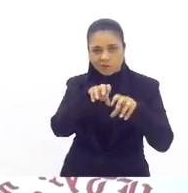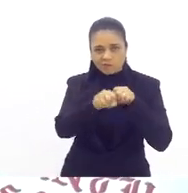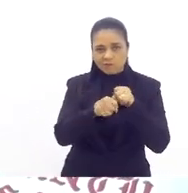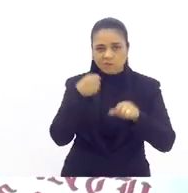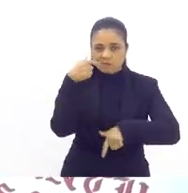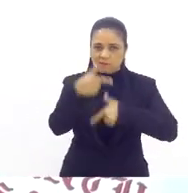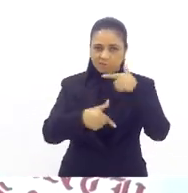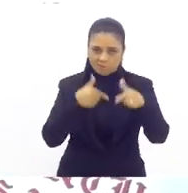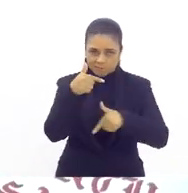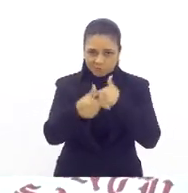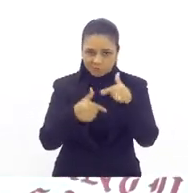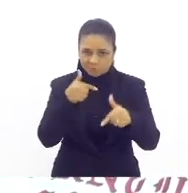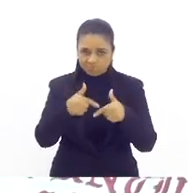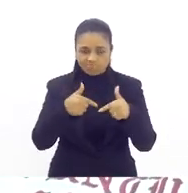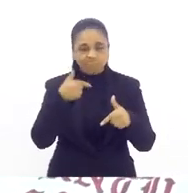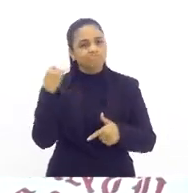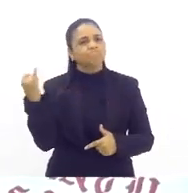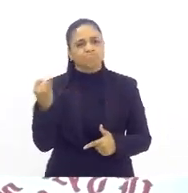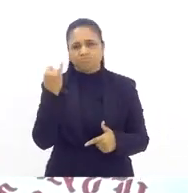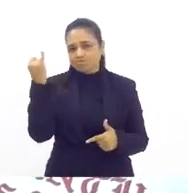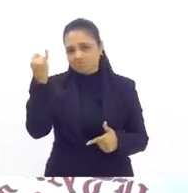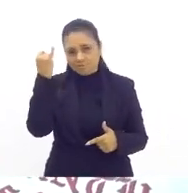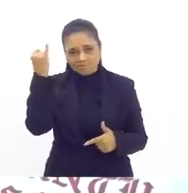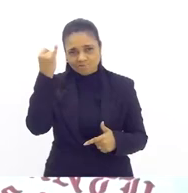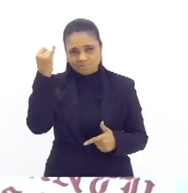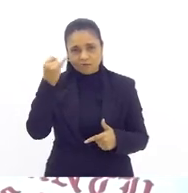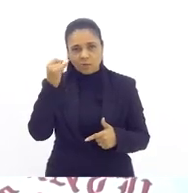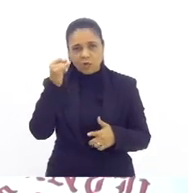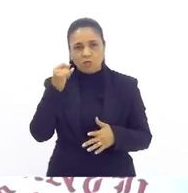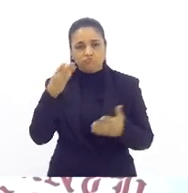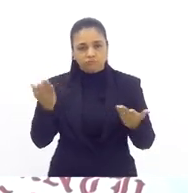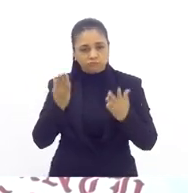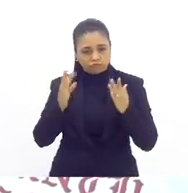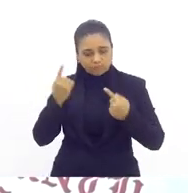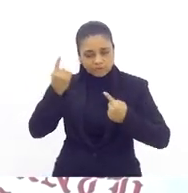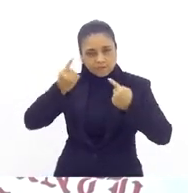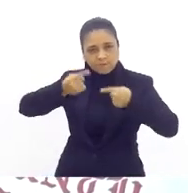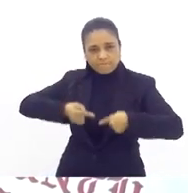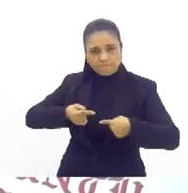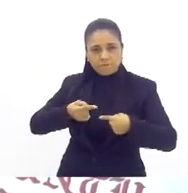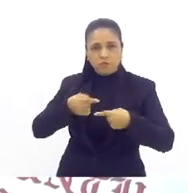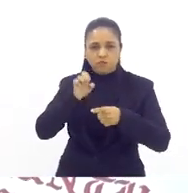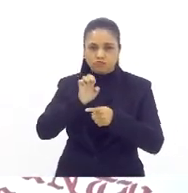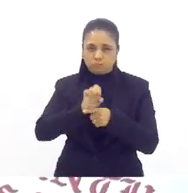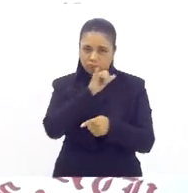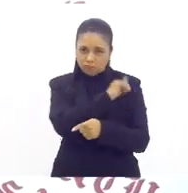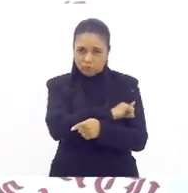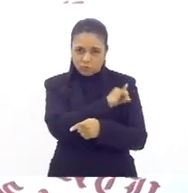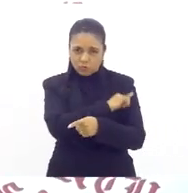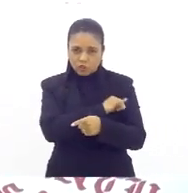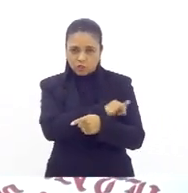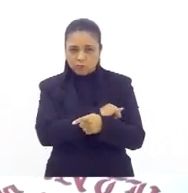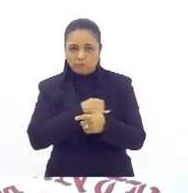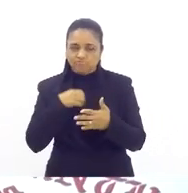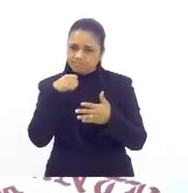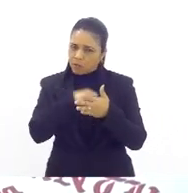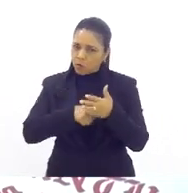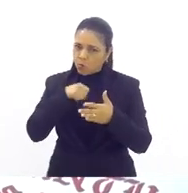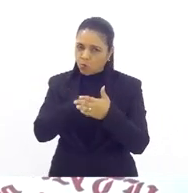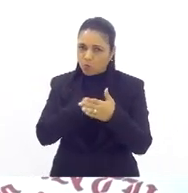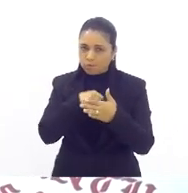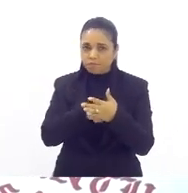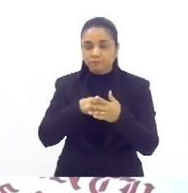e para nós é muito importante né num cenário de desafios que Rio de Janeiro Estado do Rio de Janeiro vem enfrentando né